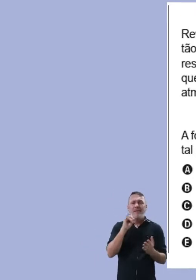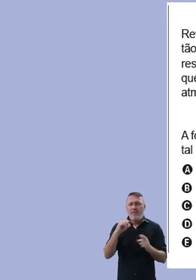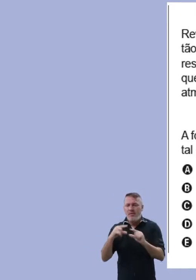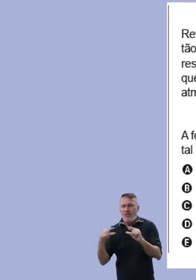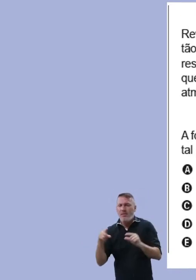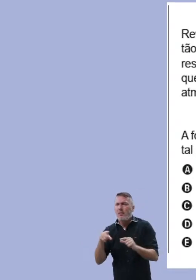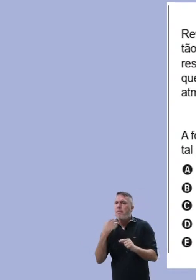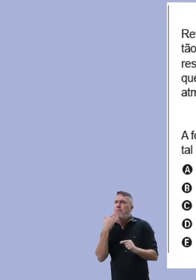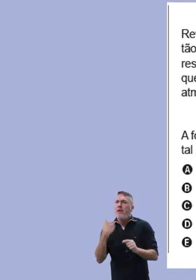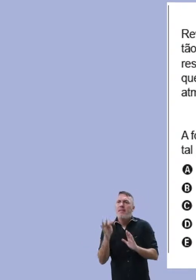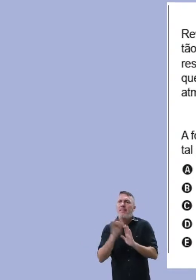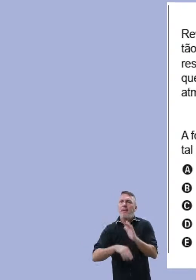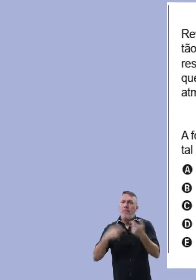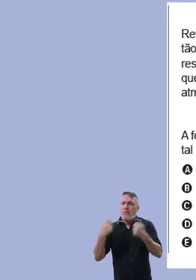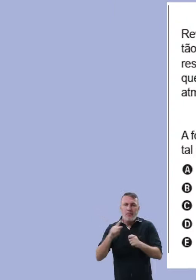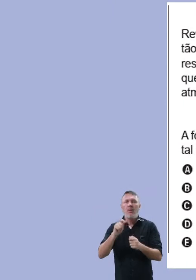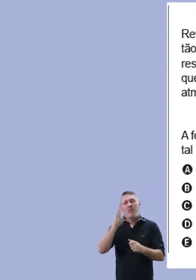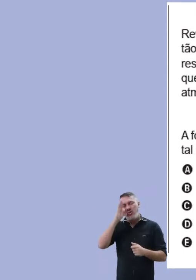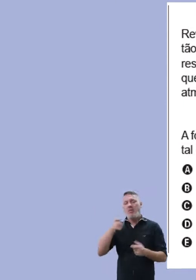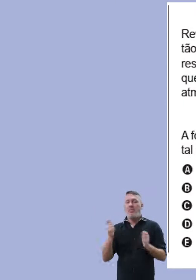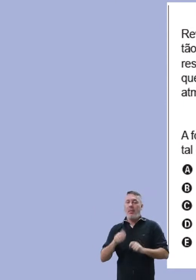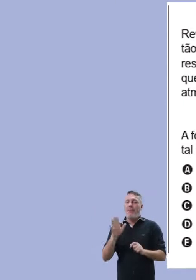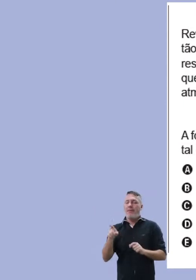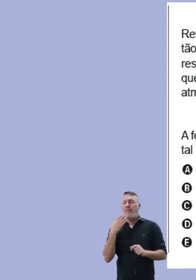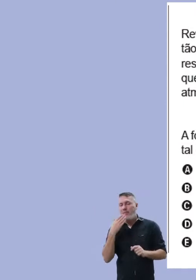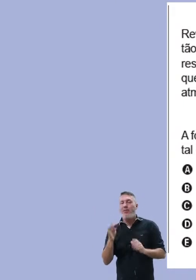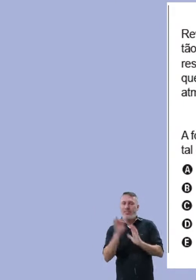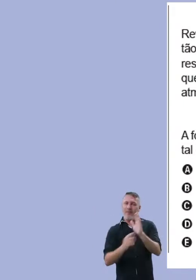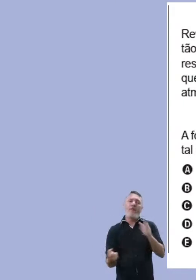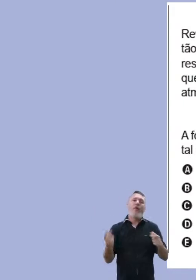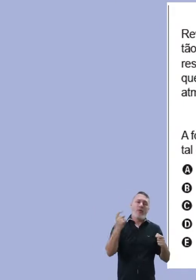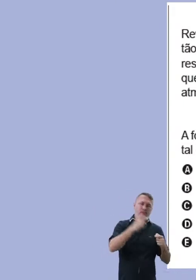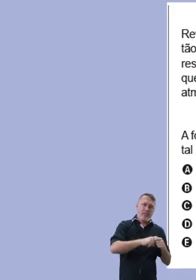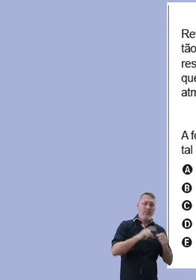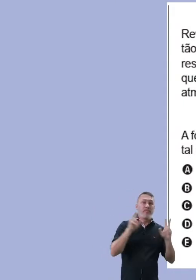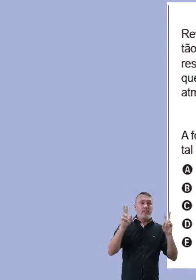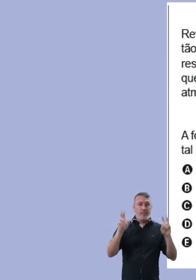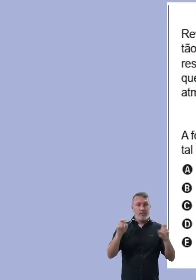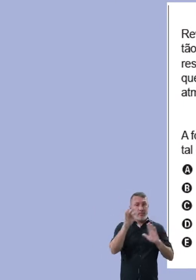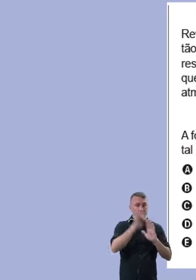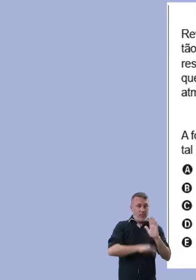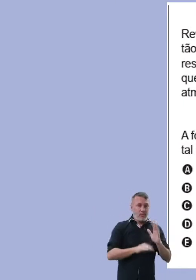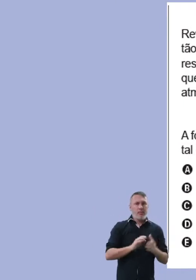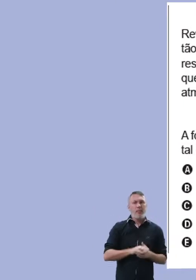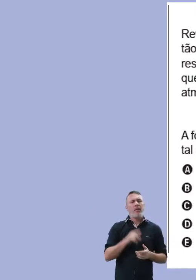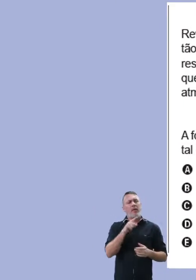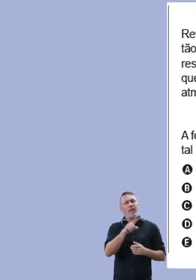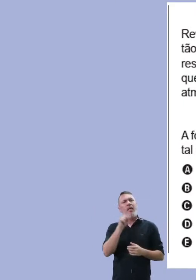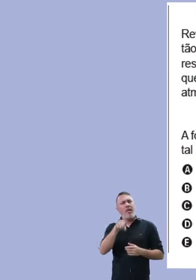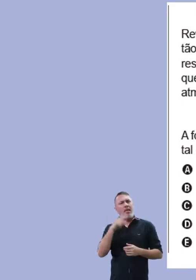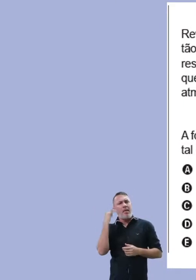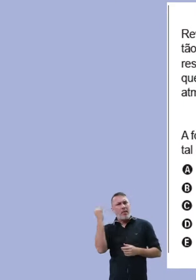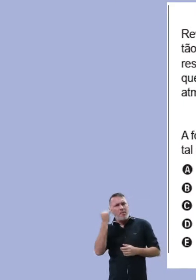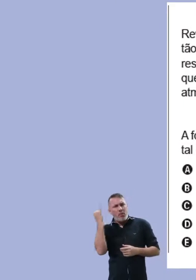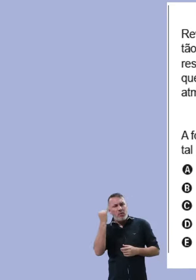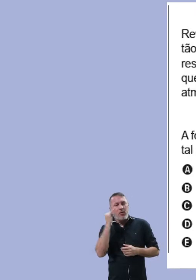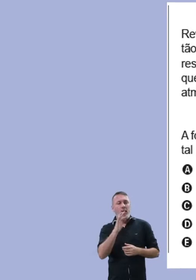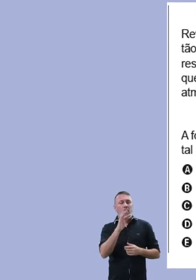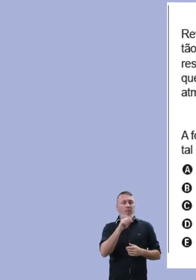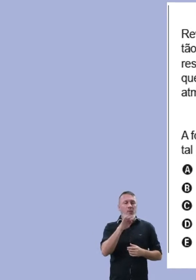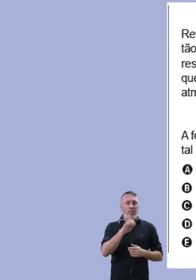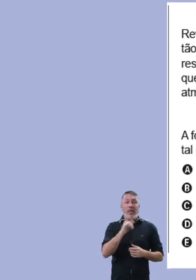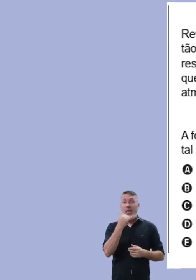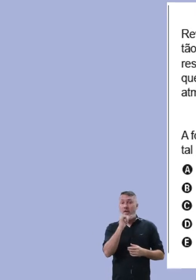ao texto. O texto é o seguinte: foi uma importante fonte de energia para a primeira revolução industrial. Atualmente, as maiores